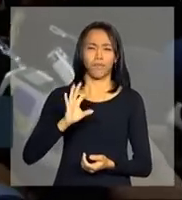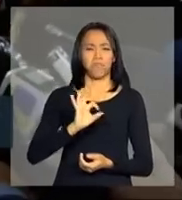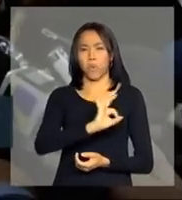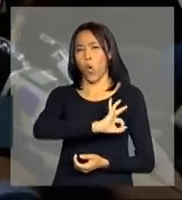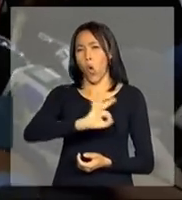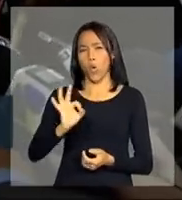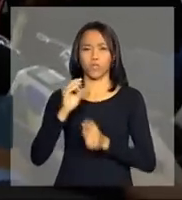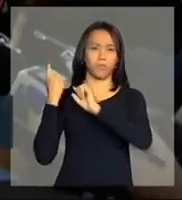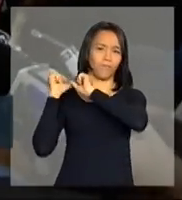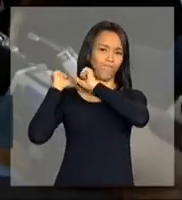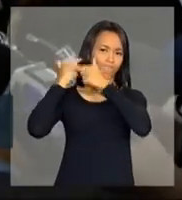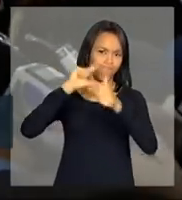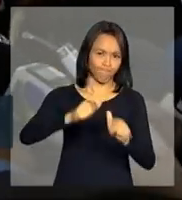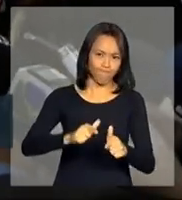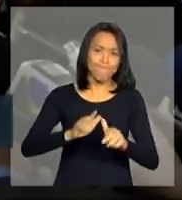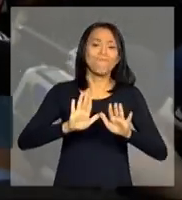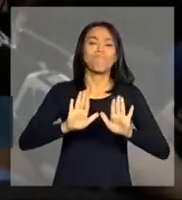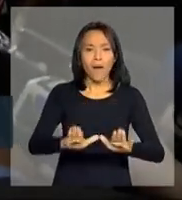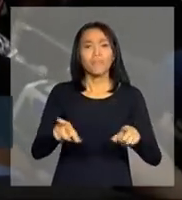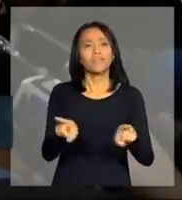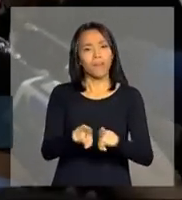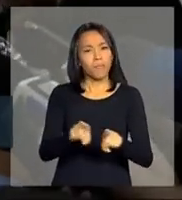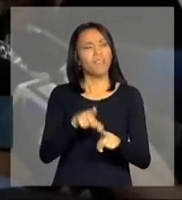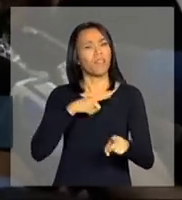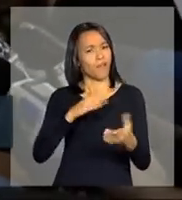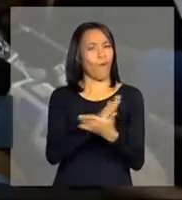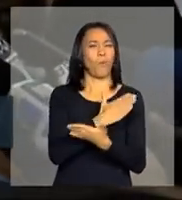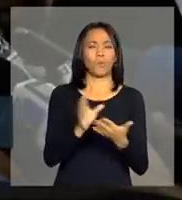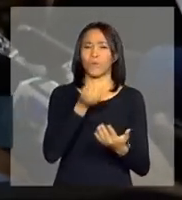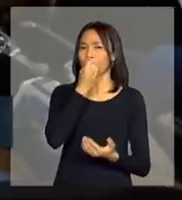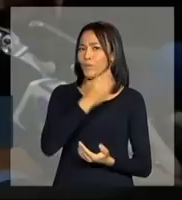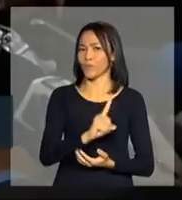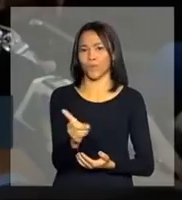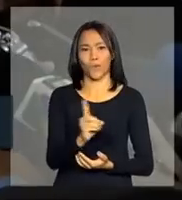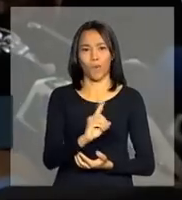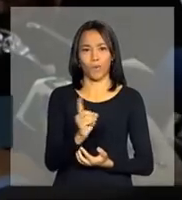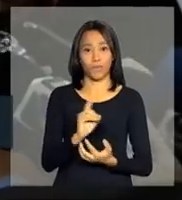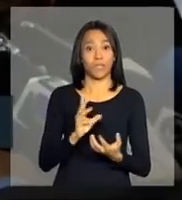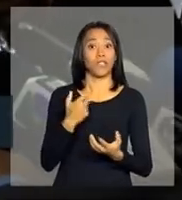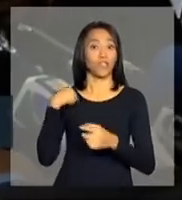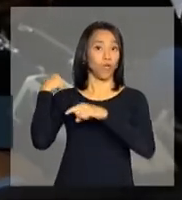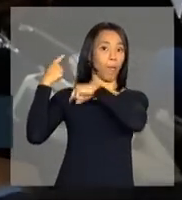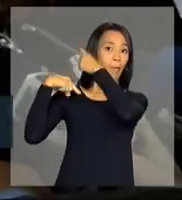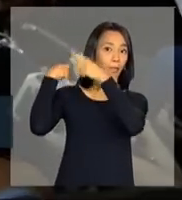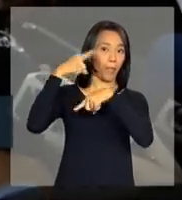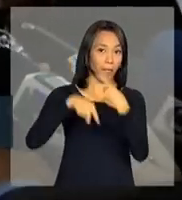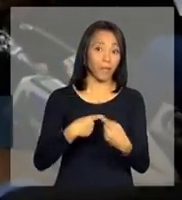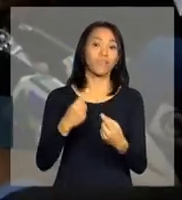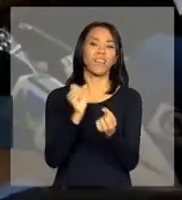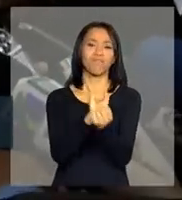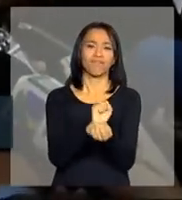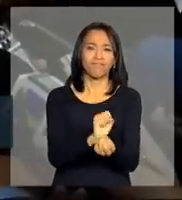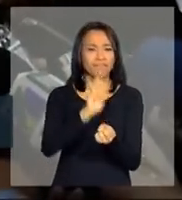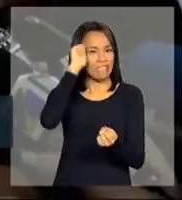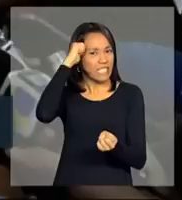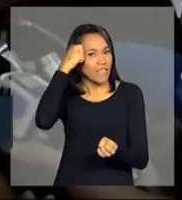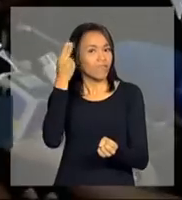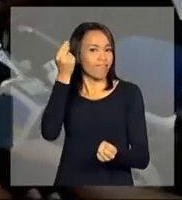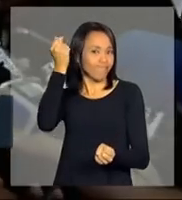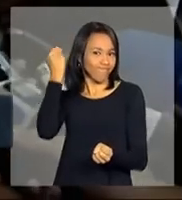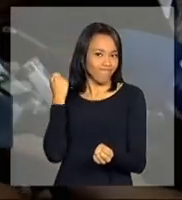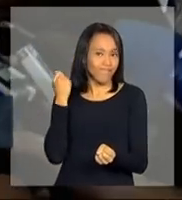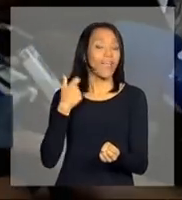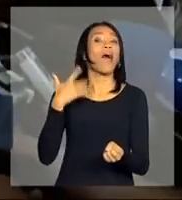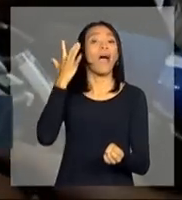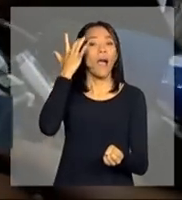tradições, mas tem tradições que não são muito boas, herdadas da escravidão, e que acham que o